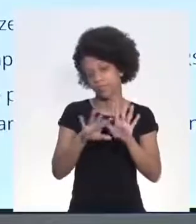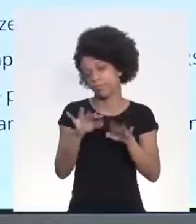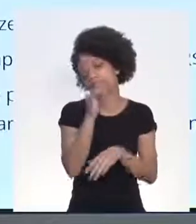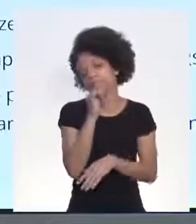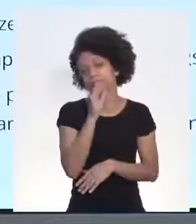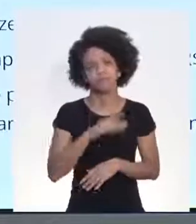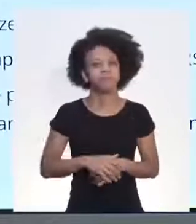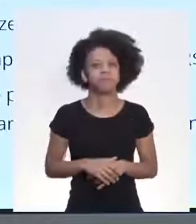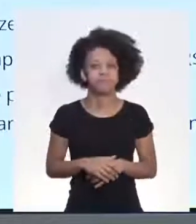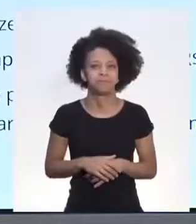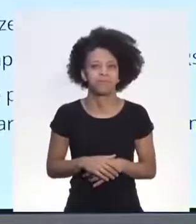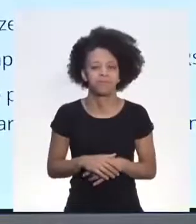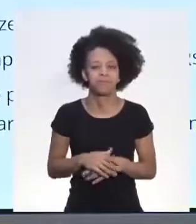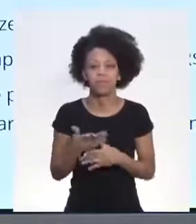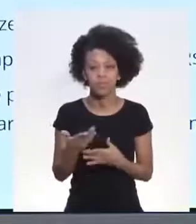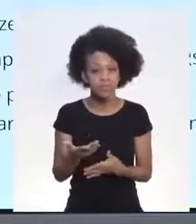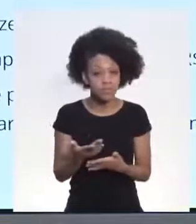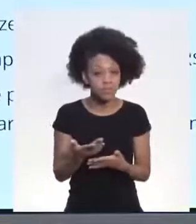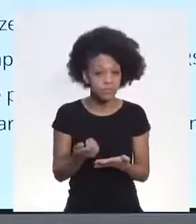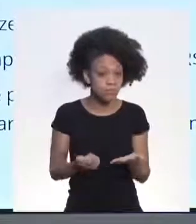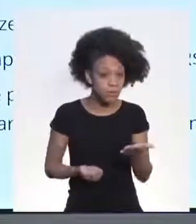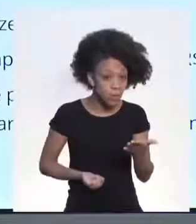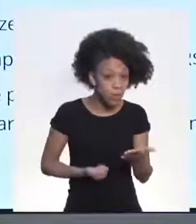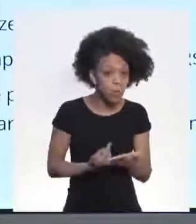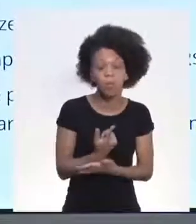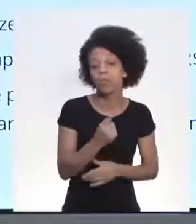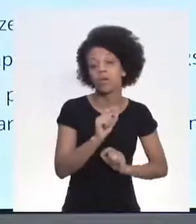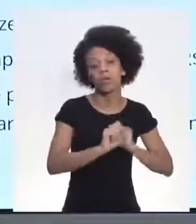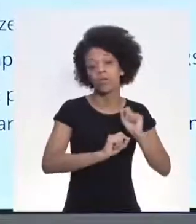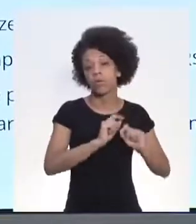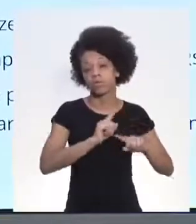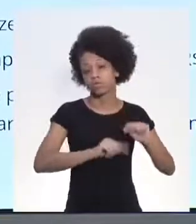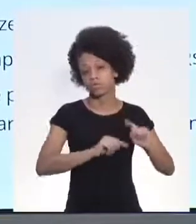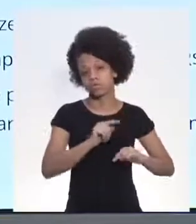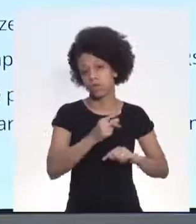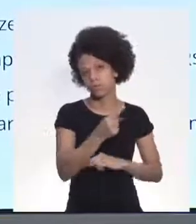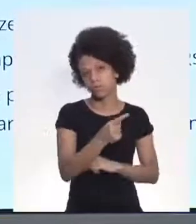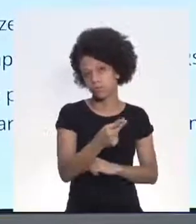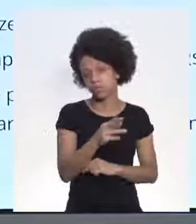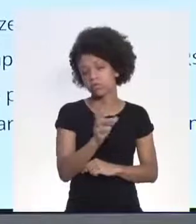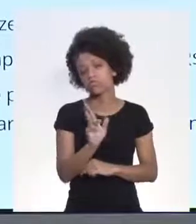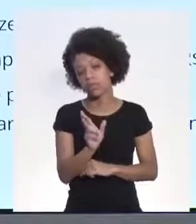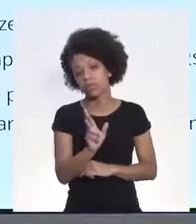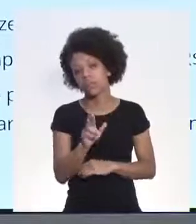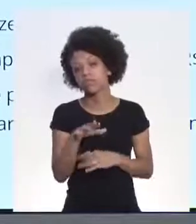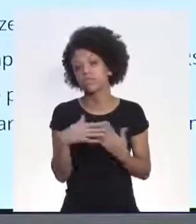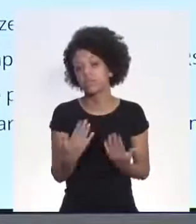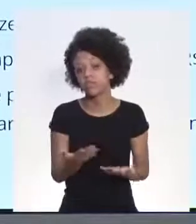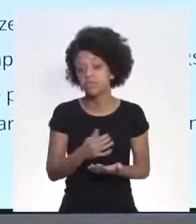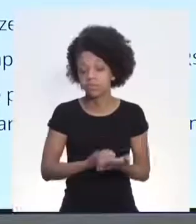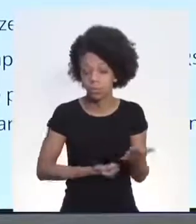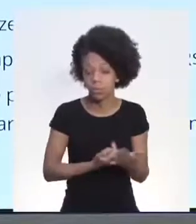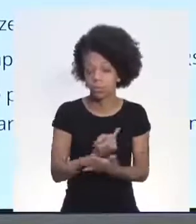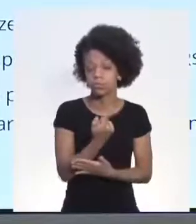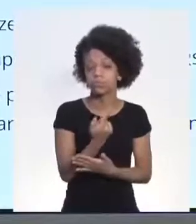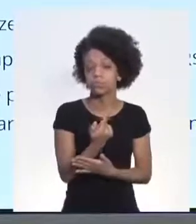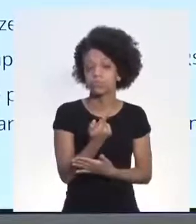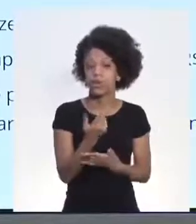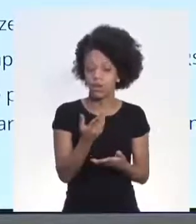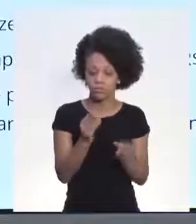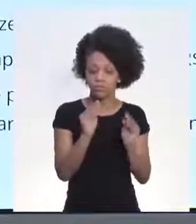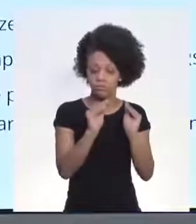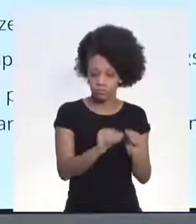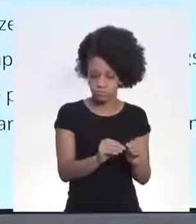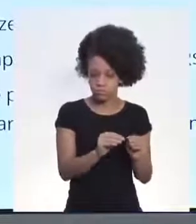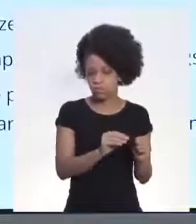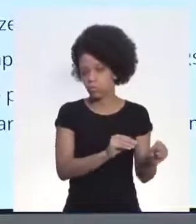você fez uma conta lá, que nem vocês compraram alguma coisa, por R$12, você comprou lá, você colocou, beleza,